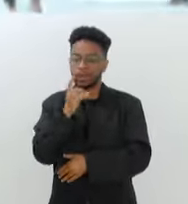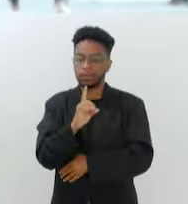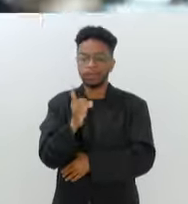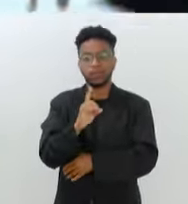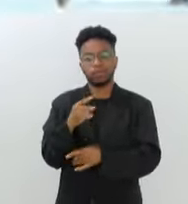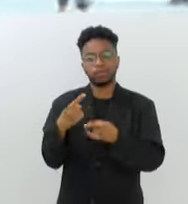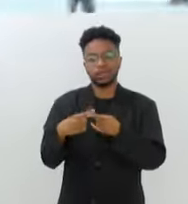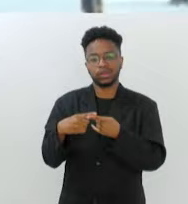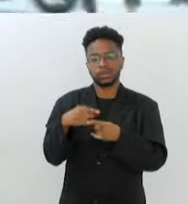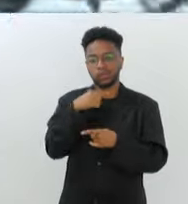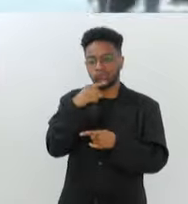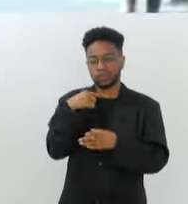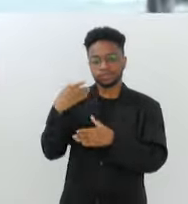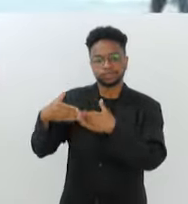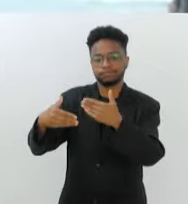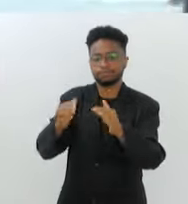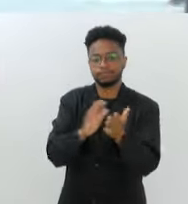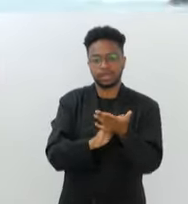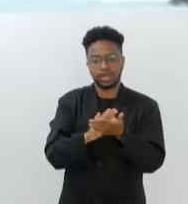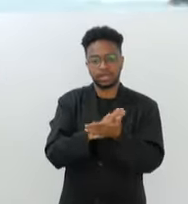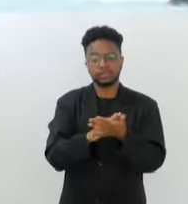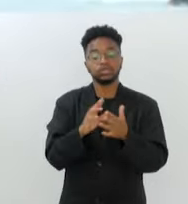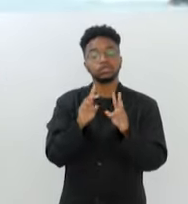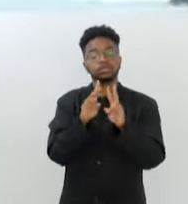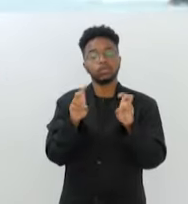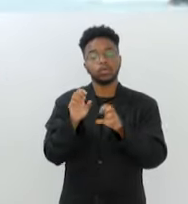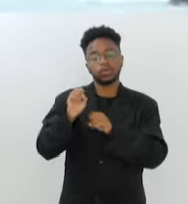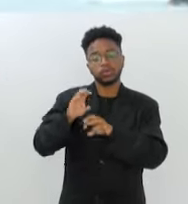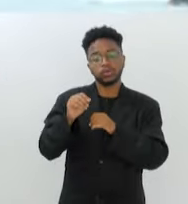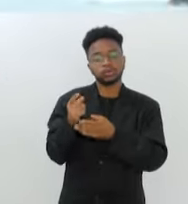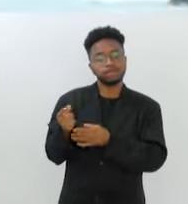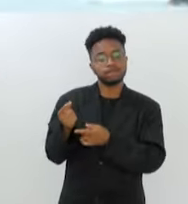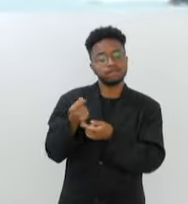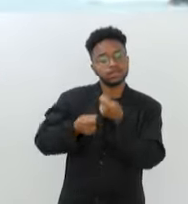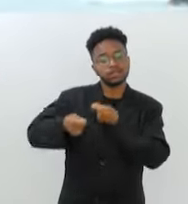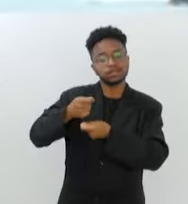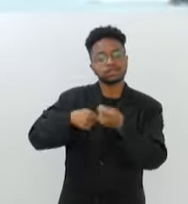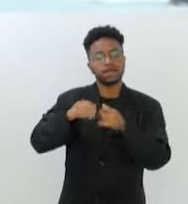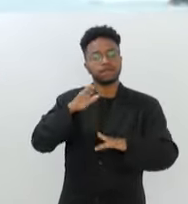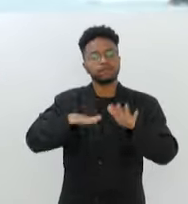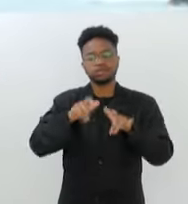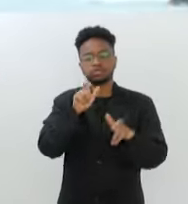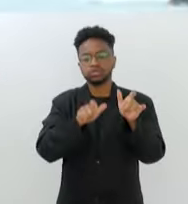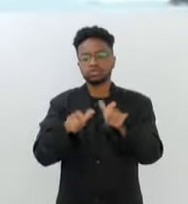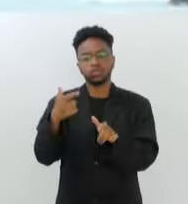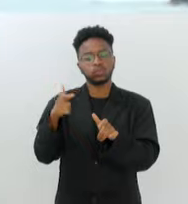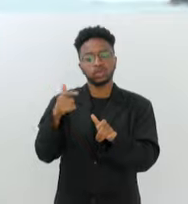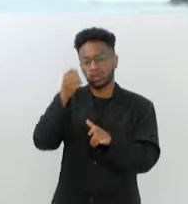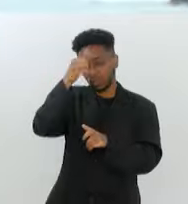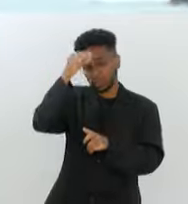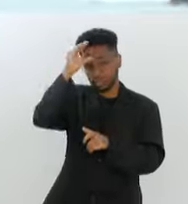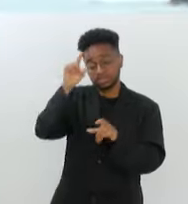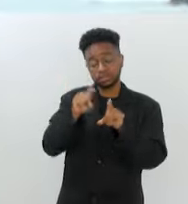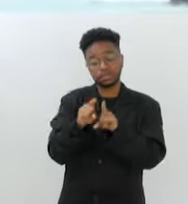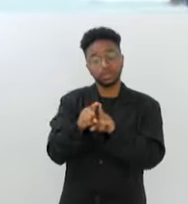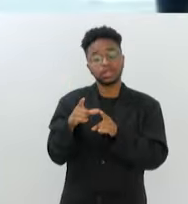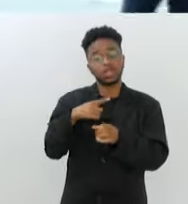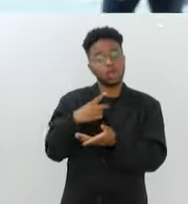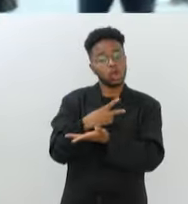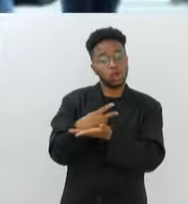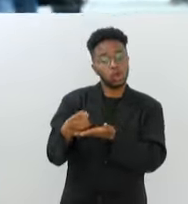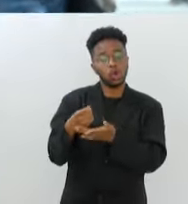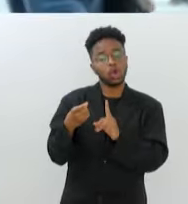ninguém a lugar nenhum. Em relação à educação financeira também, muita gente não tem esse conhecimento, acaba caindo em golpes de promessas de